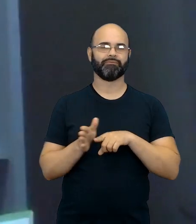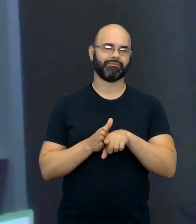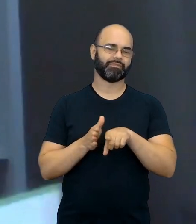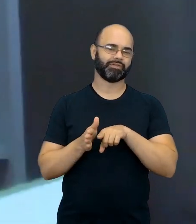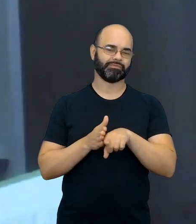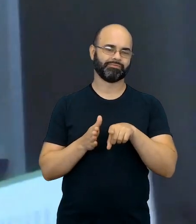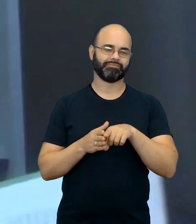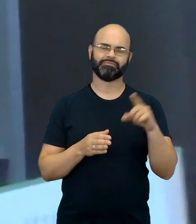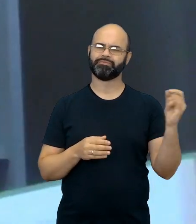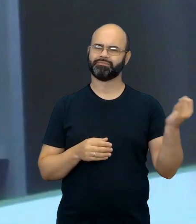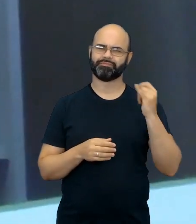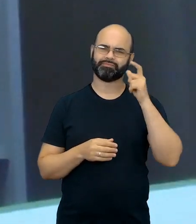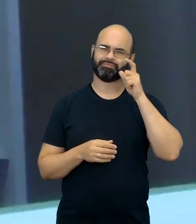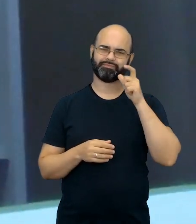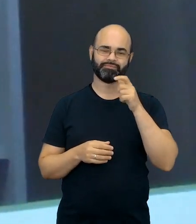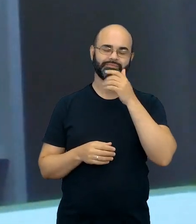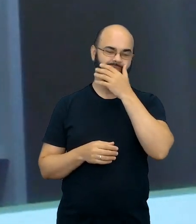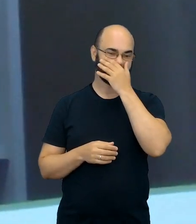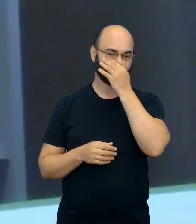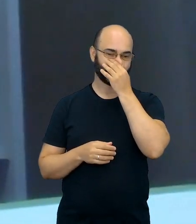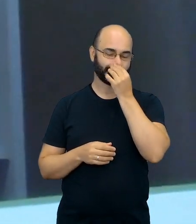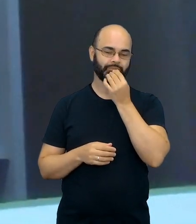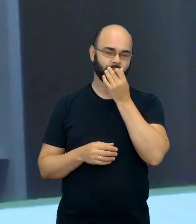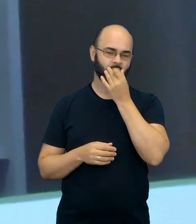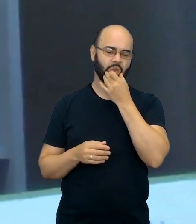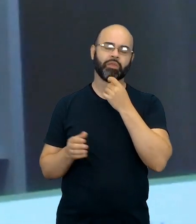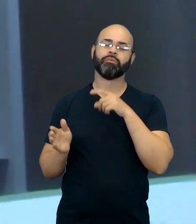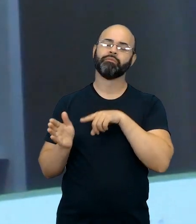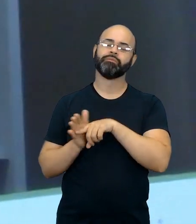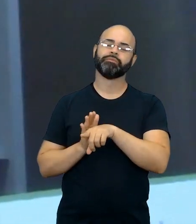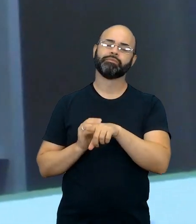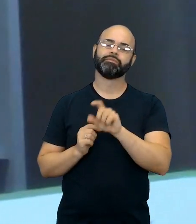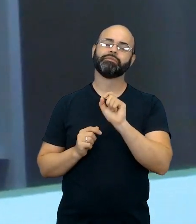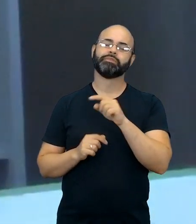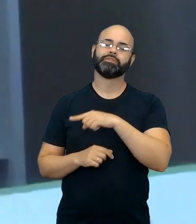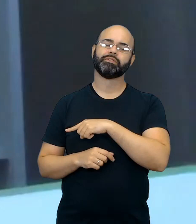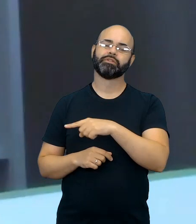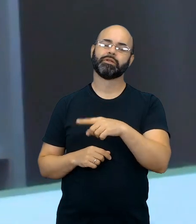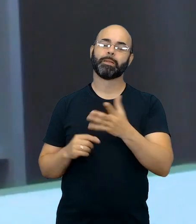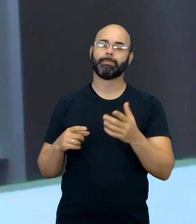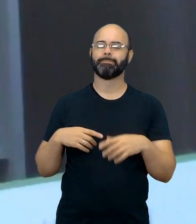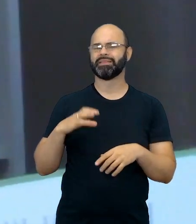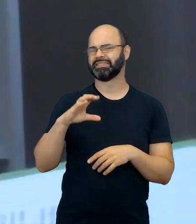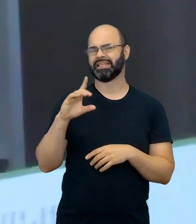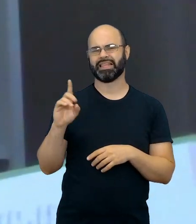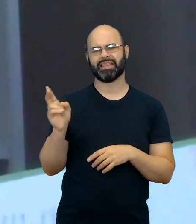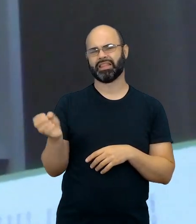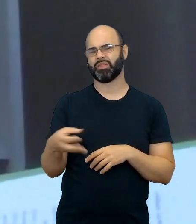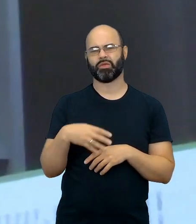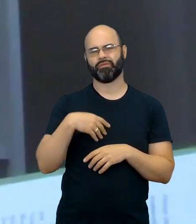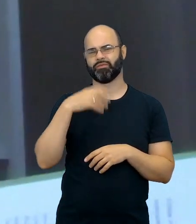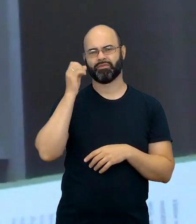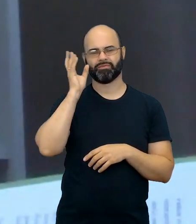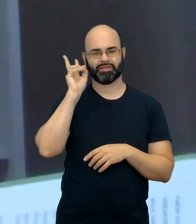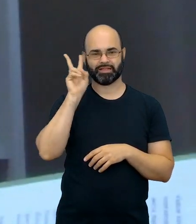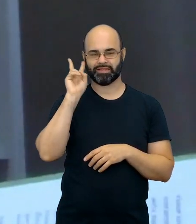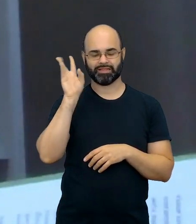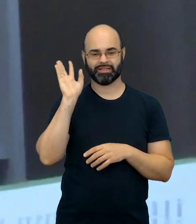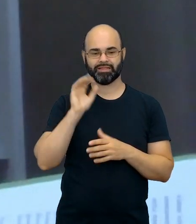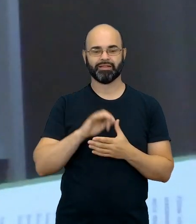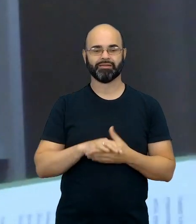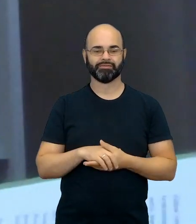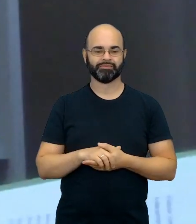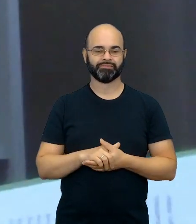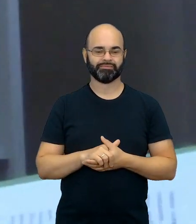extrema importância, que é, quem aqui já tem um novo CD, aí vai falar de um artista da época, do